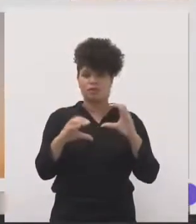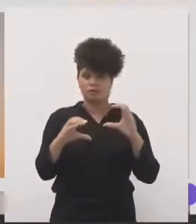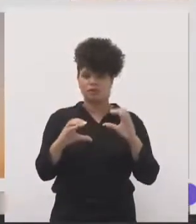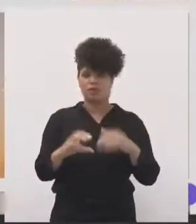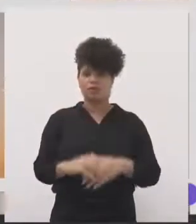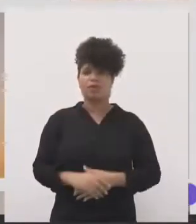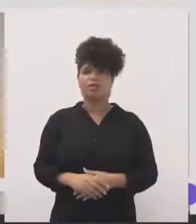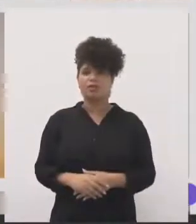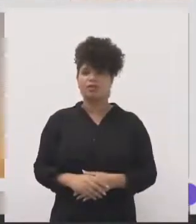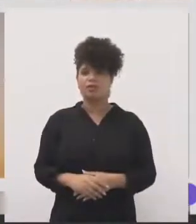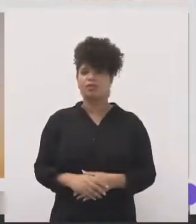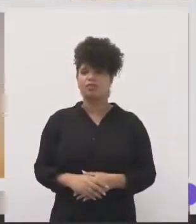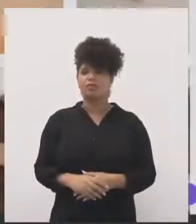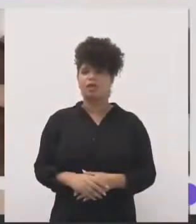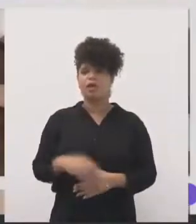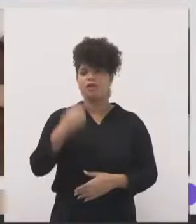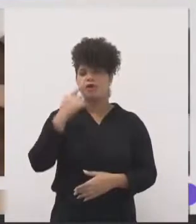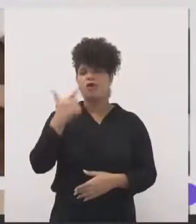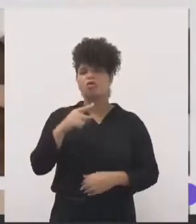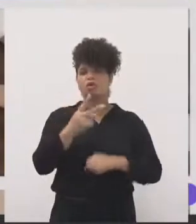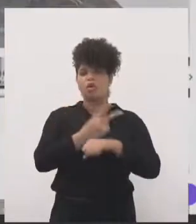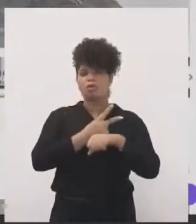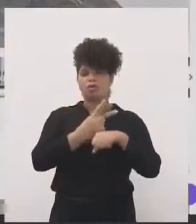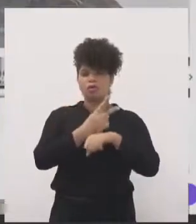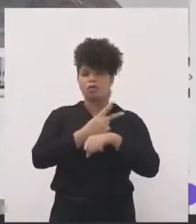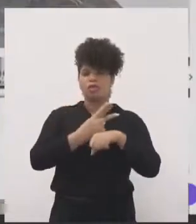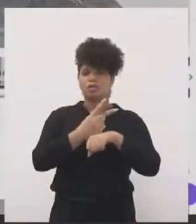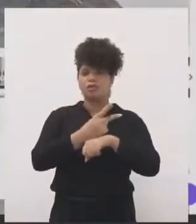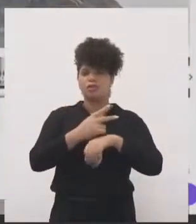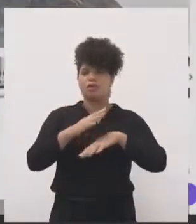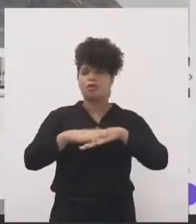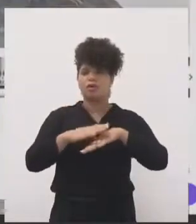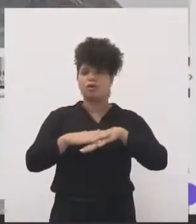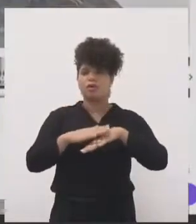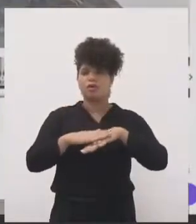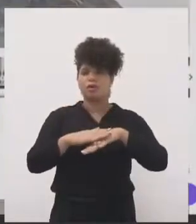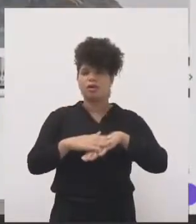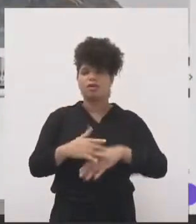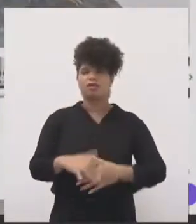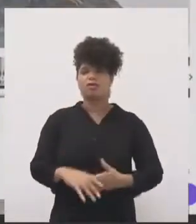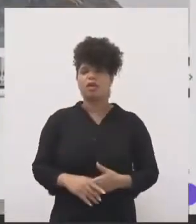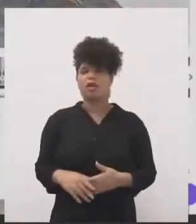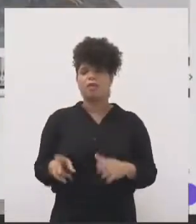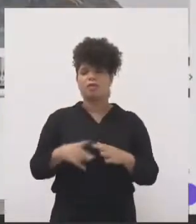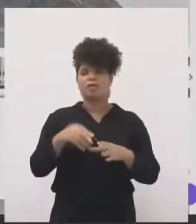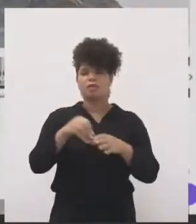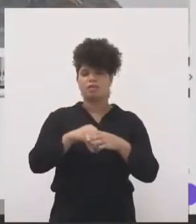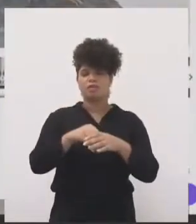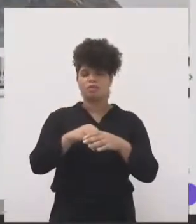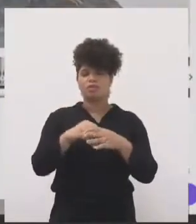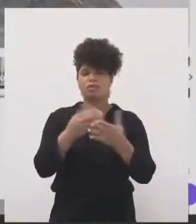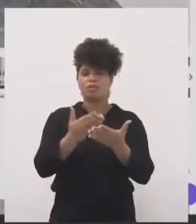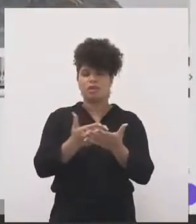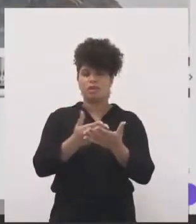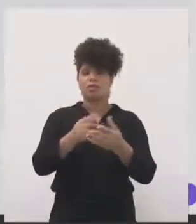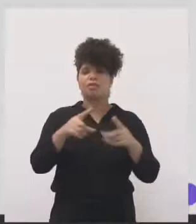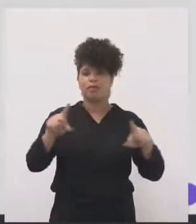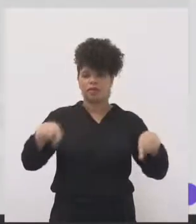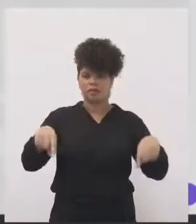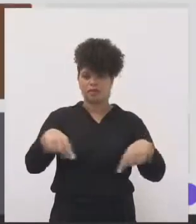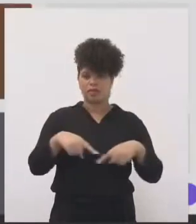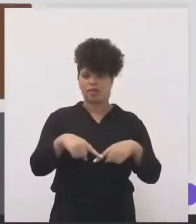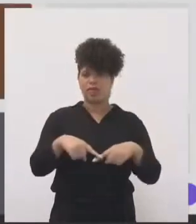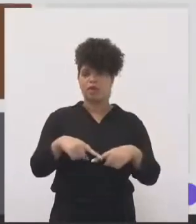posso, inclusive, buscar por alguma imagem específica, como sala de aula,